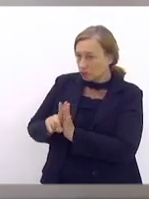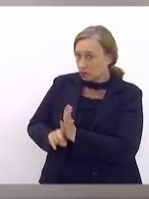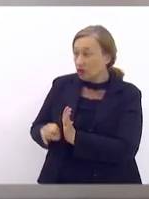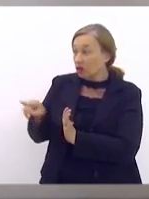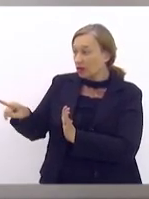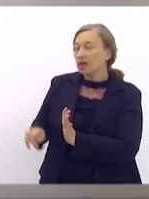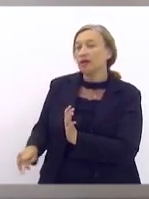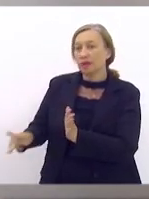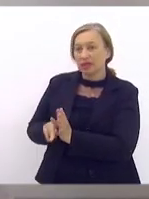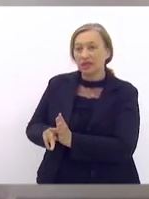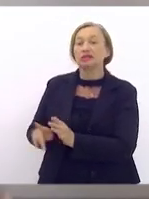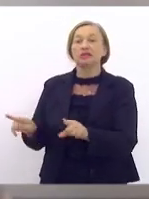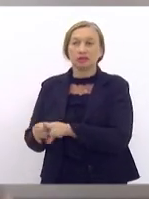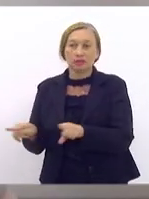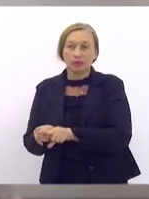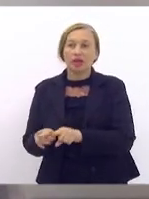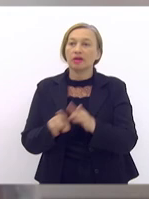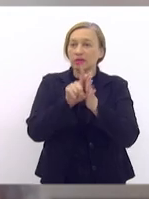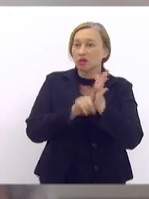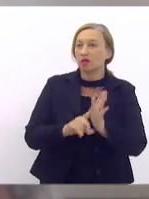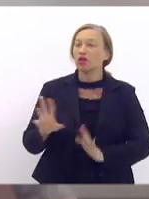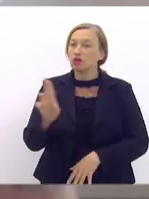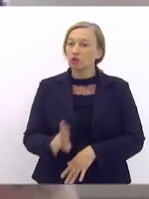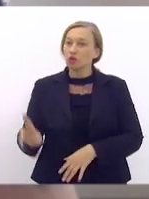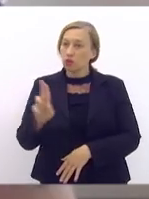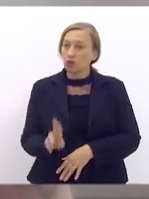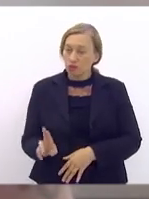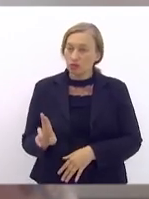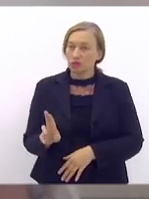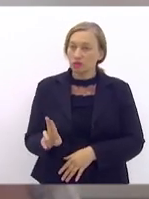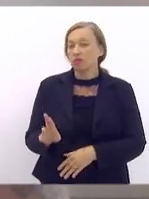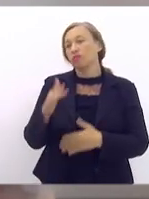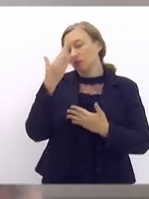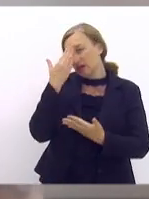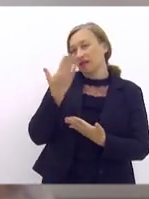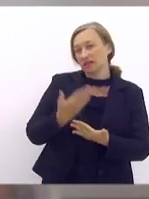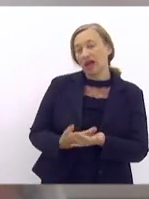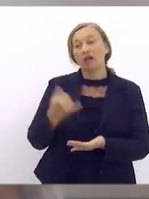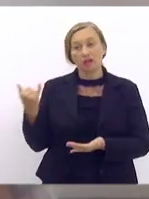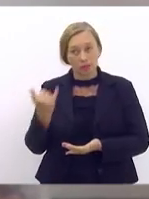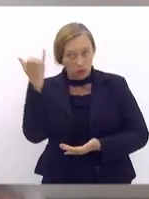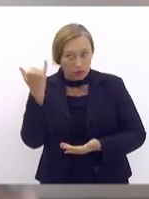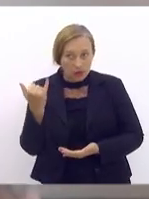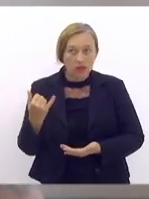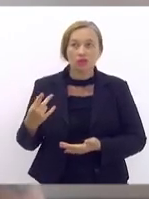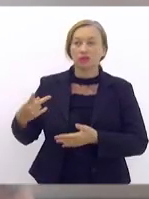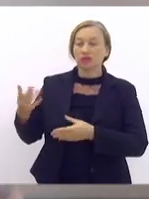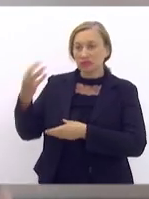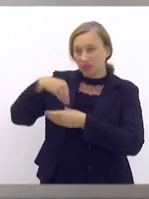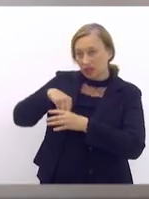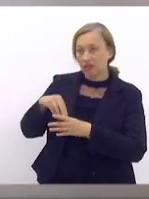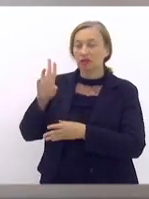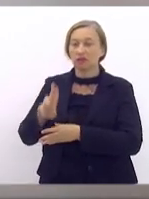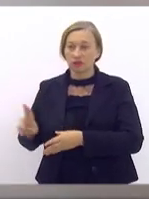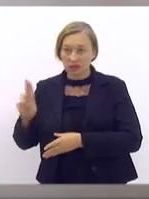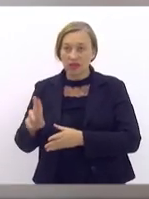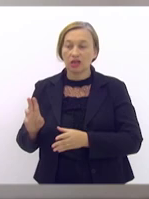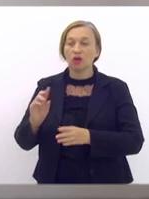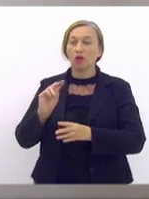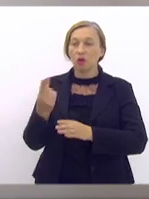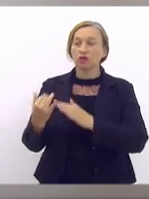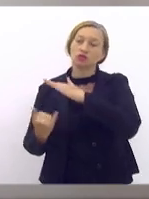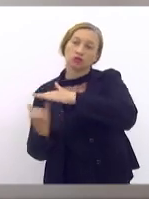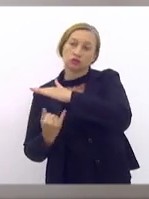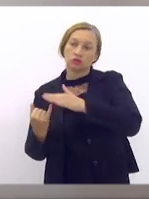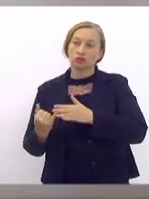donos da pesquisa e eles utilizam a pesquisa também para os fins que eles acreditarem serem importantes lá na universidade, lá no Instituto de Pesquisa. Então